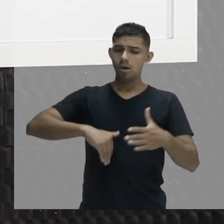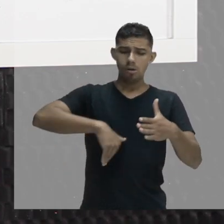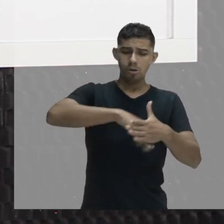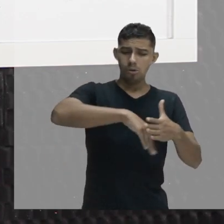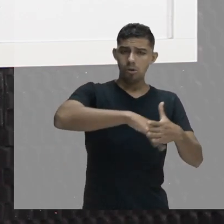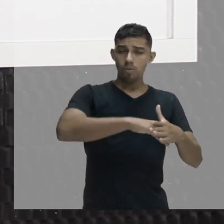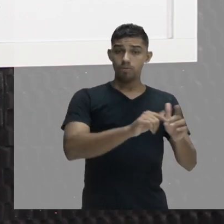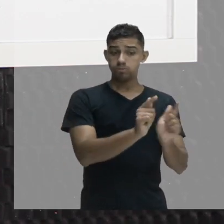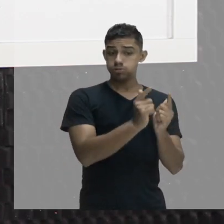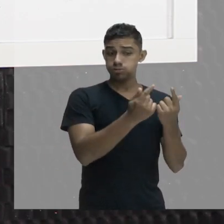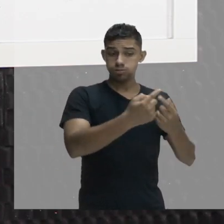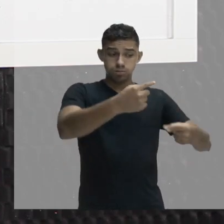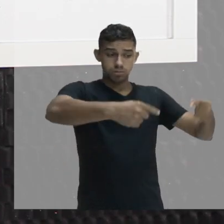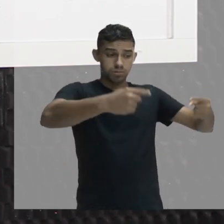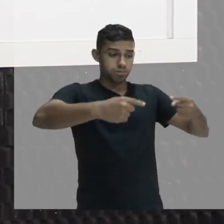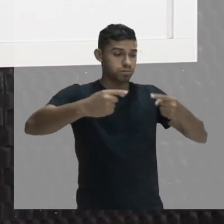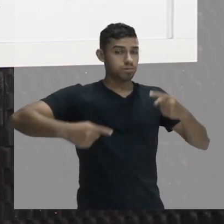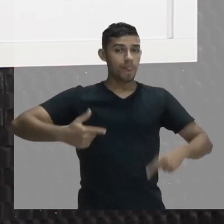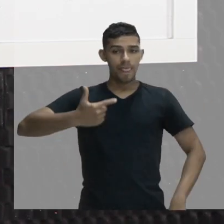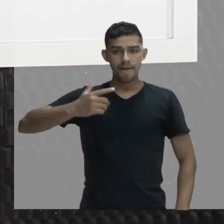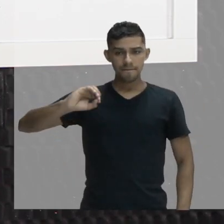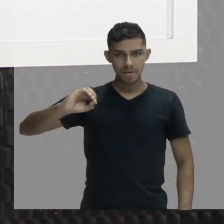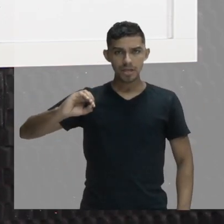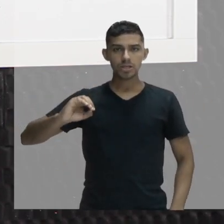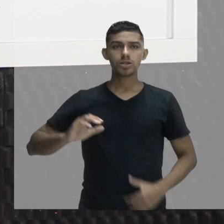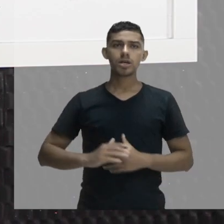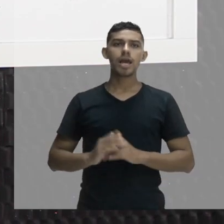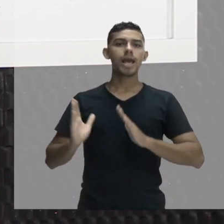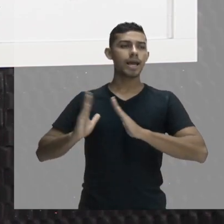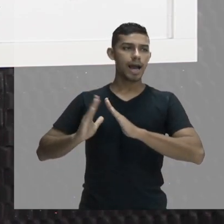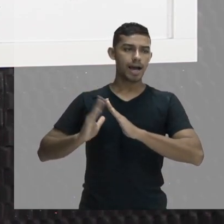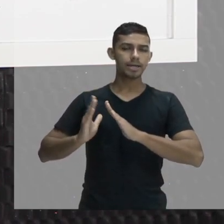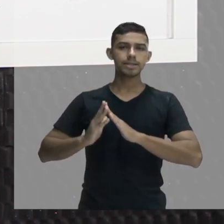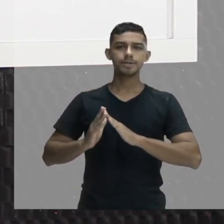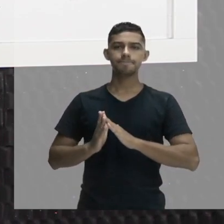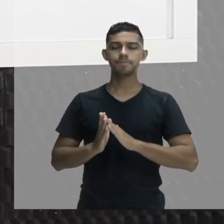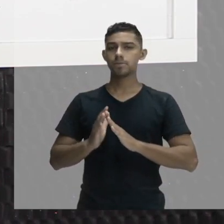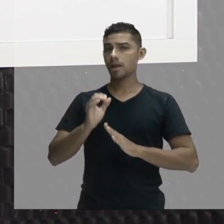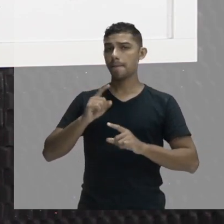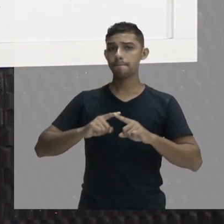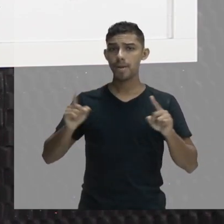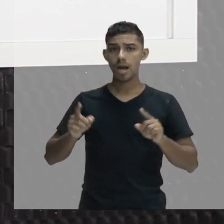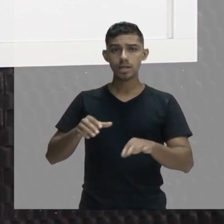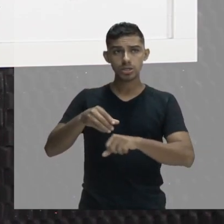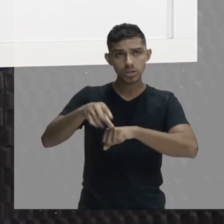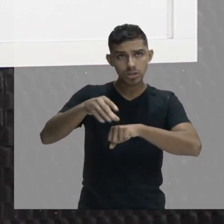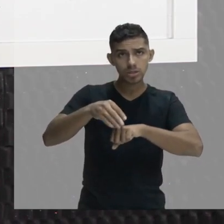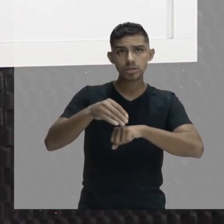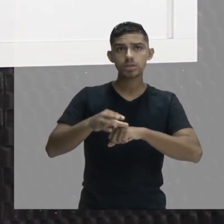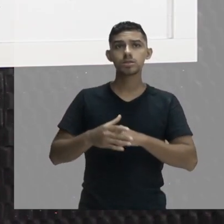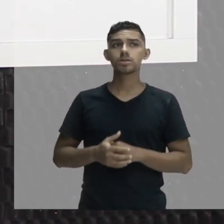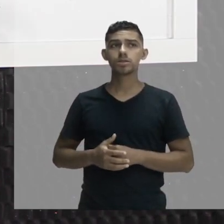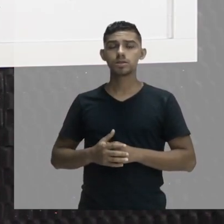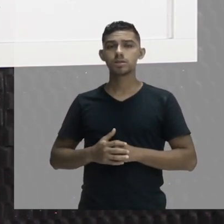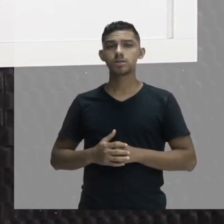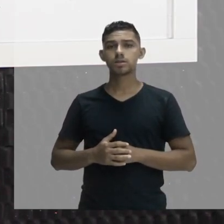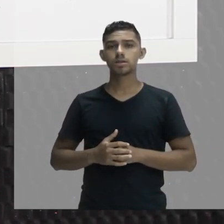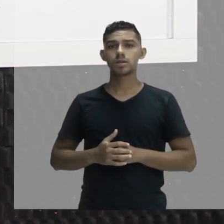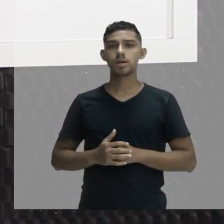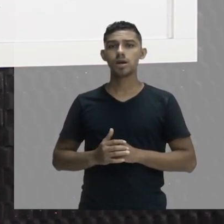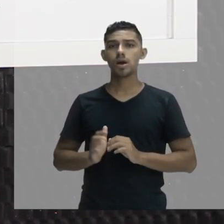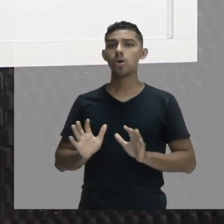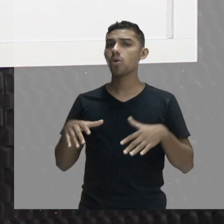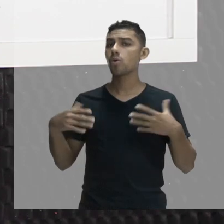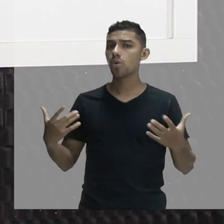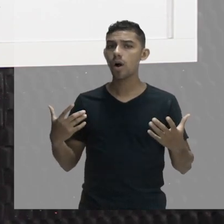20 times, tá? Isso aqui também você vai fazer em casa. Mas só as dicas. Se eu tenho um campeonato de 20 times,